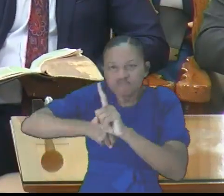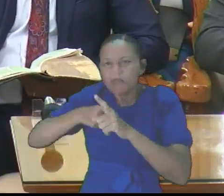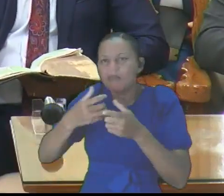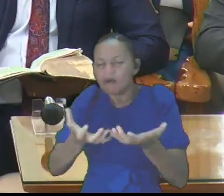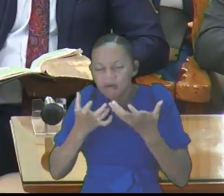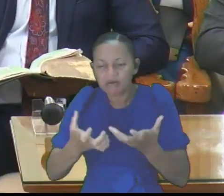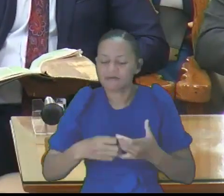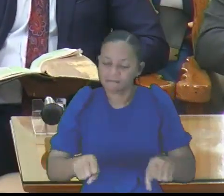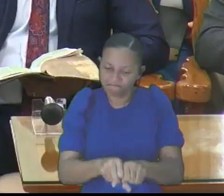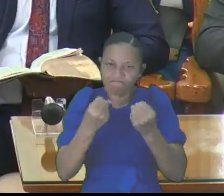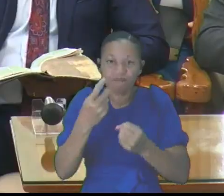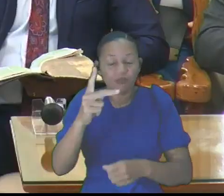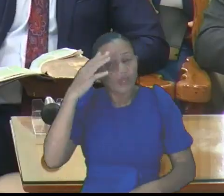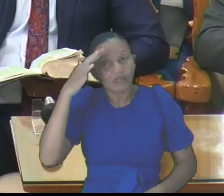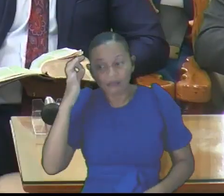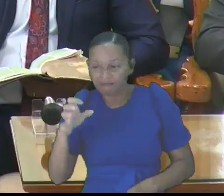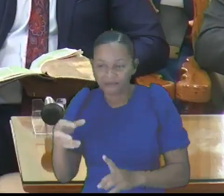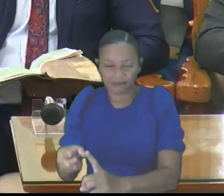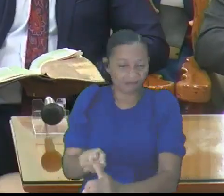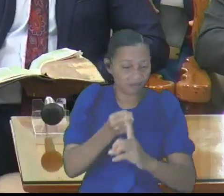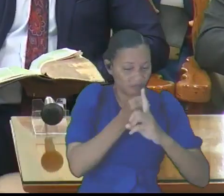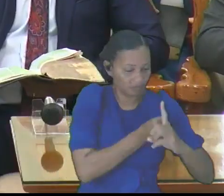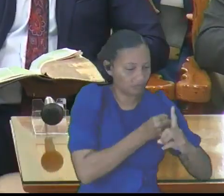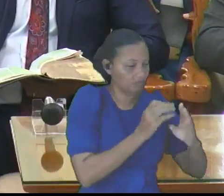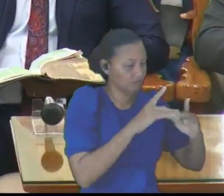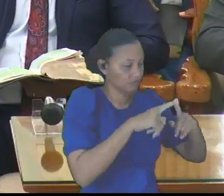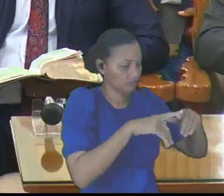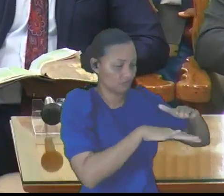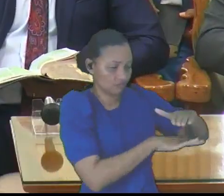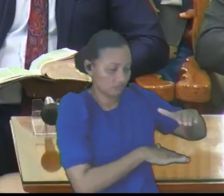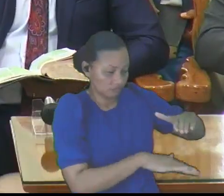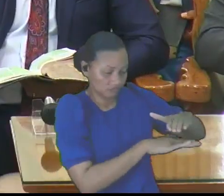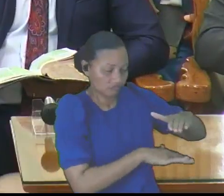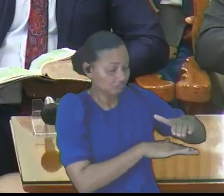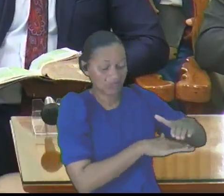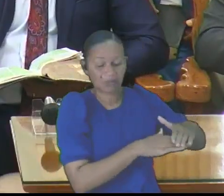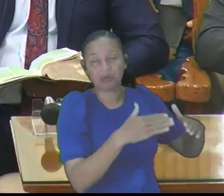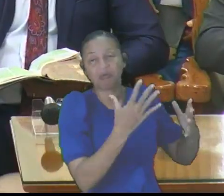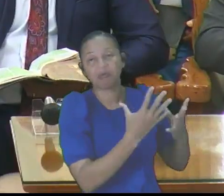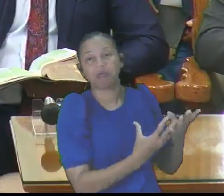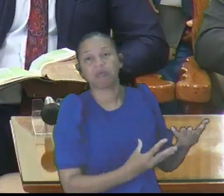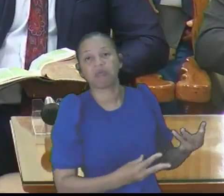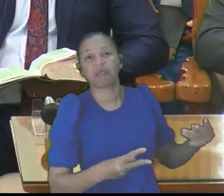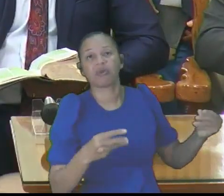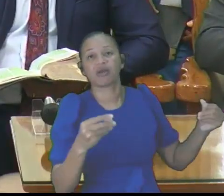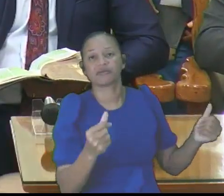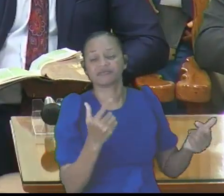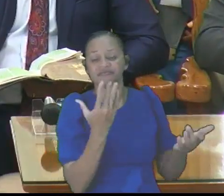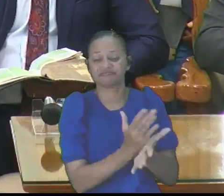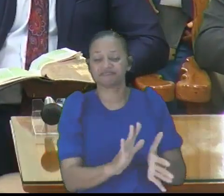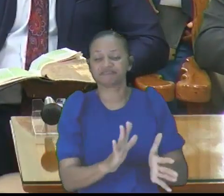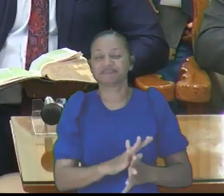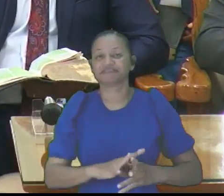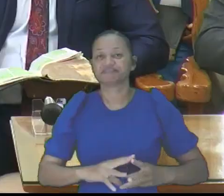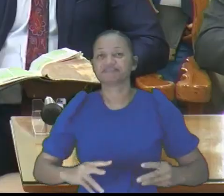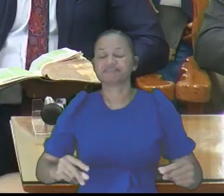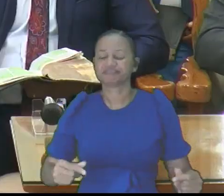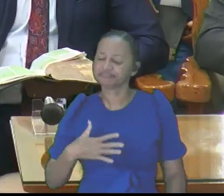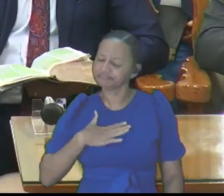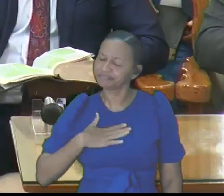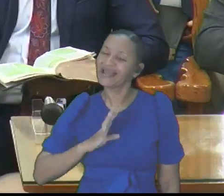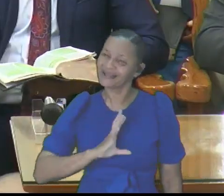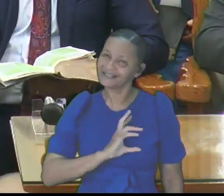fé. Ele vai te levar para uma igreja informal e depois nem informal e nem nada. Meus